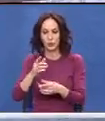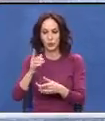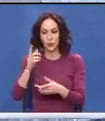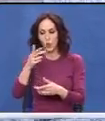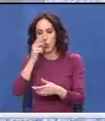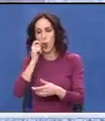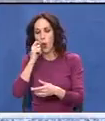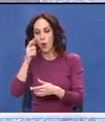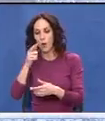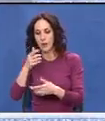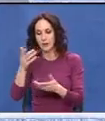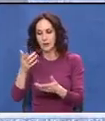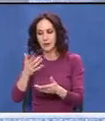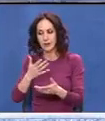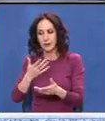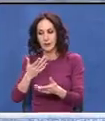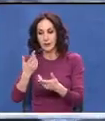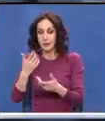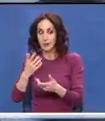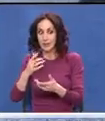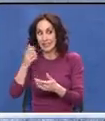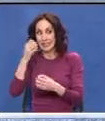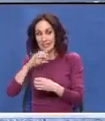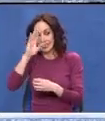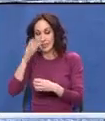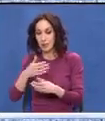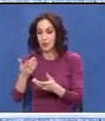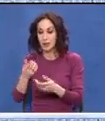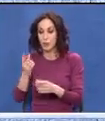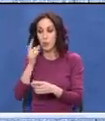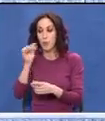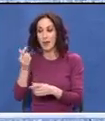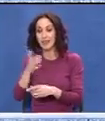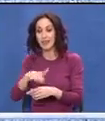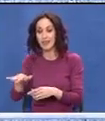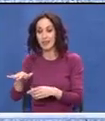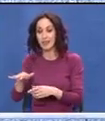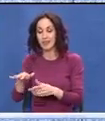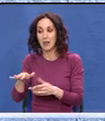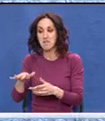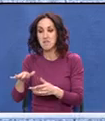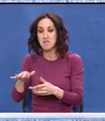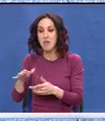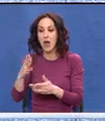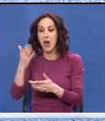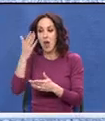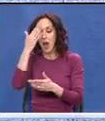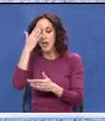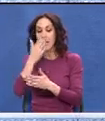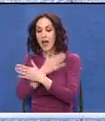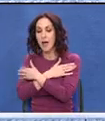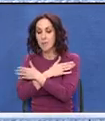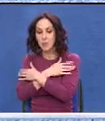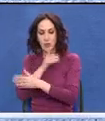também ela fez questão que ninguém soubesse o próprio o pai dessa criança ao que tudo indica é amigo